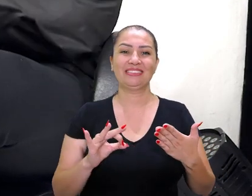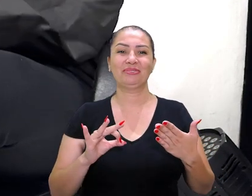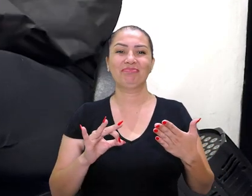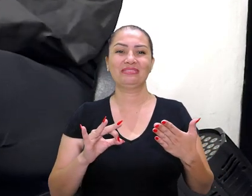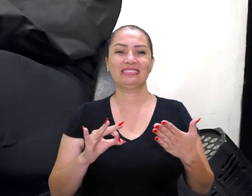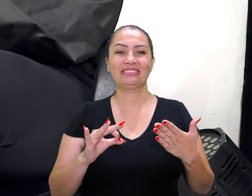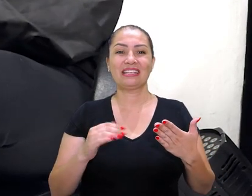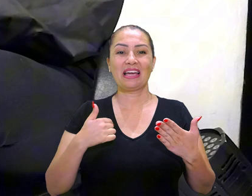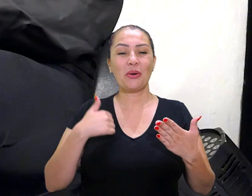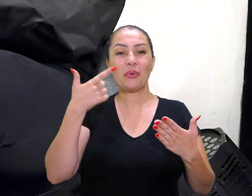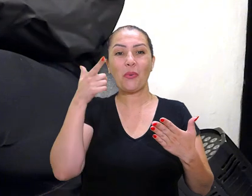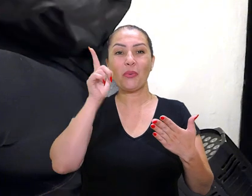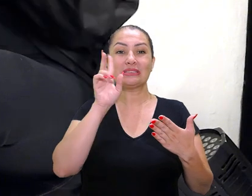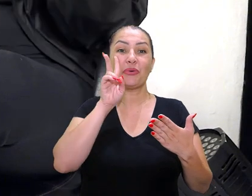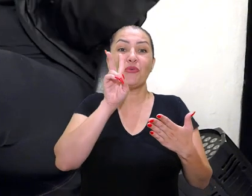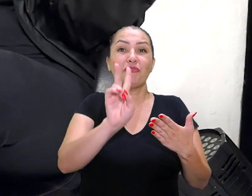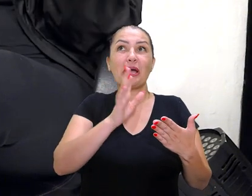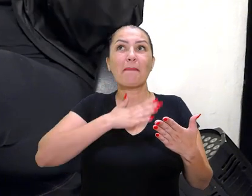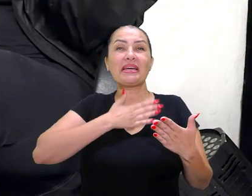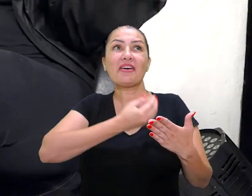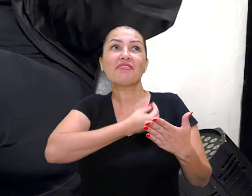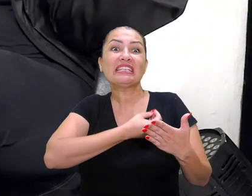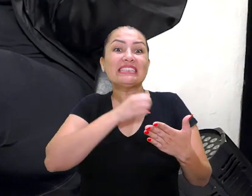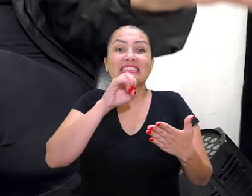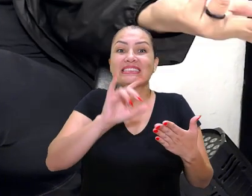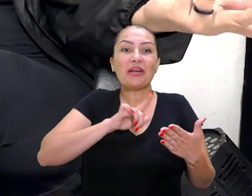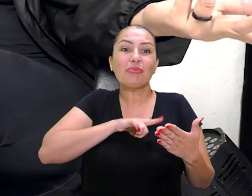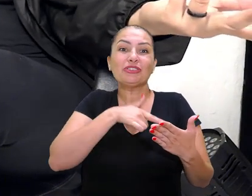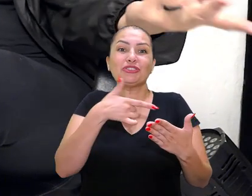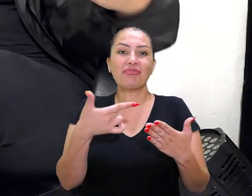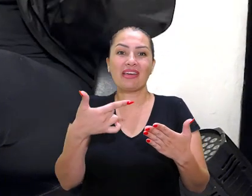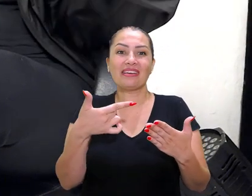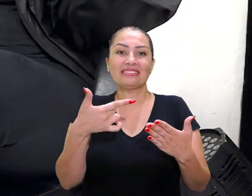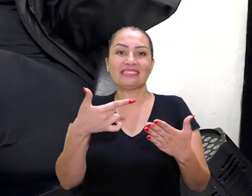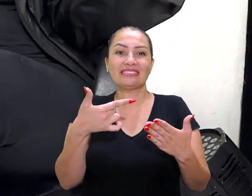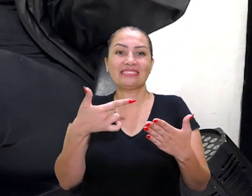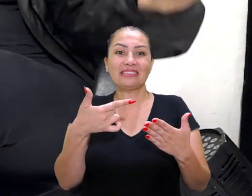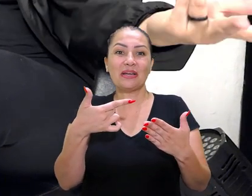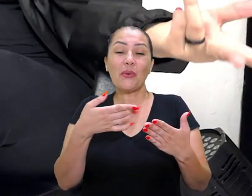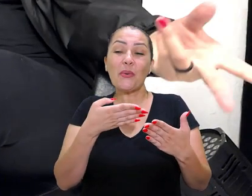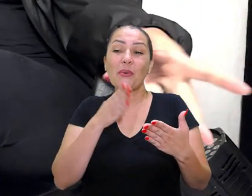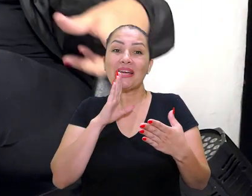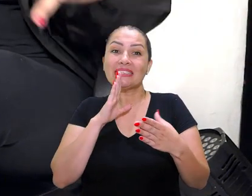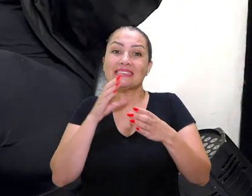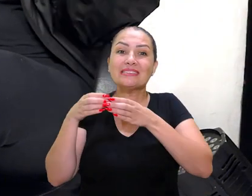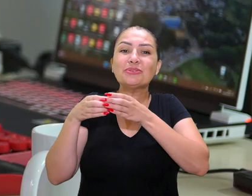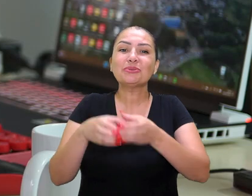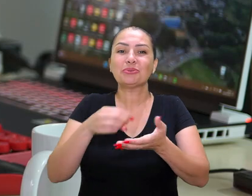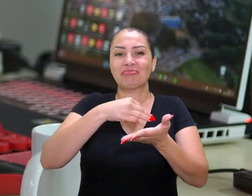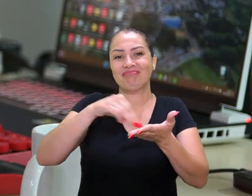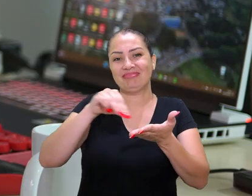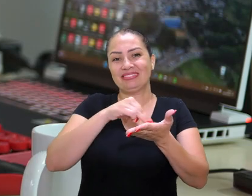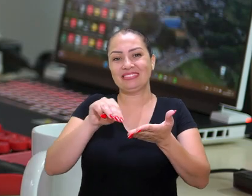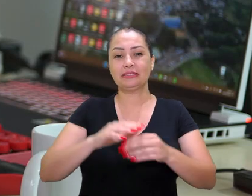não consigo ver a minha vida hoje sem ter passado pelo Mensageiros, sem ter conhecido todas as pessoas.